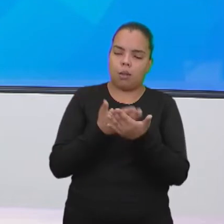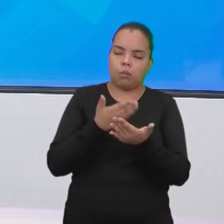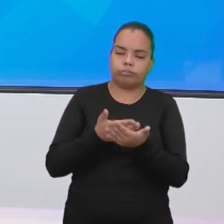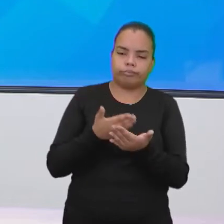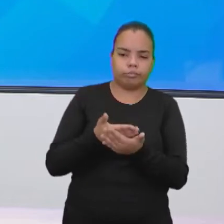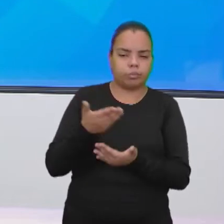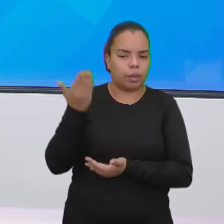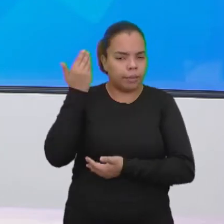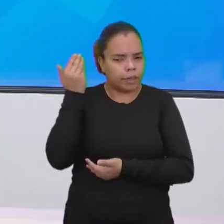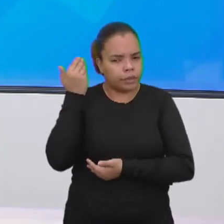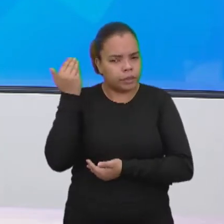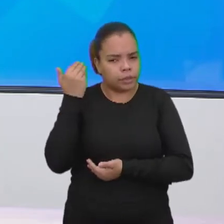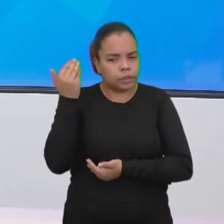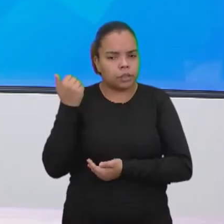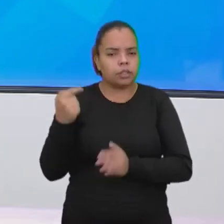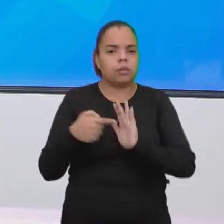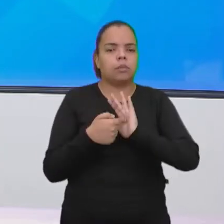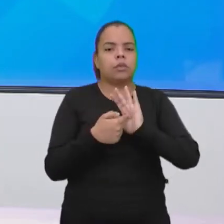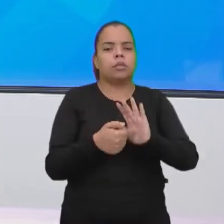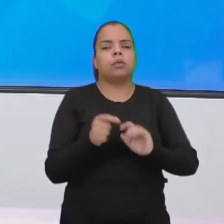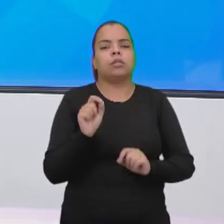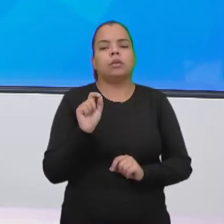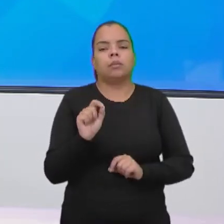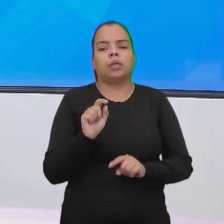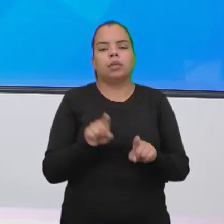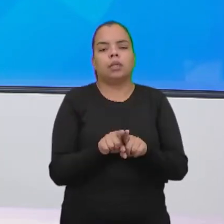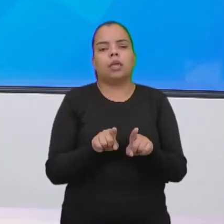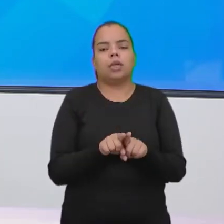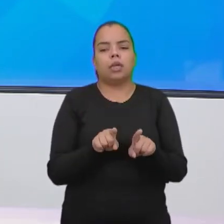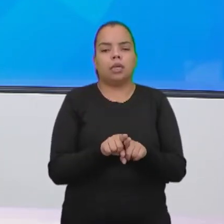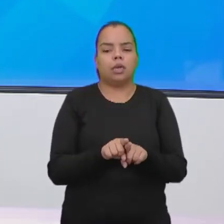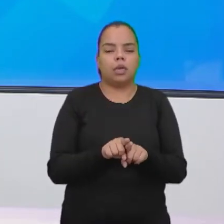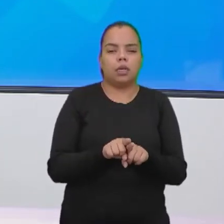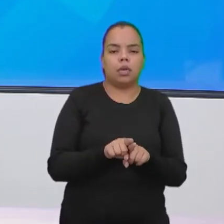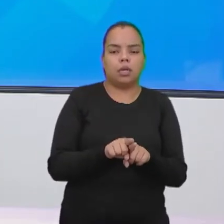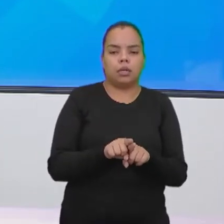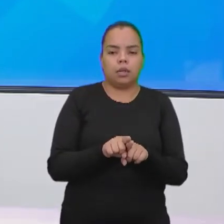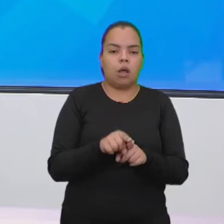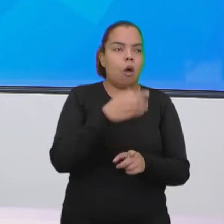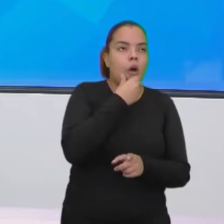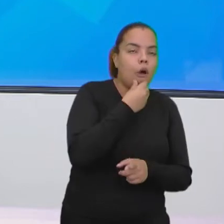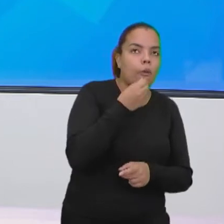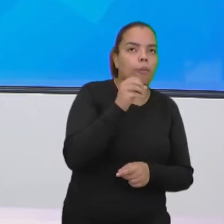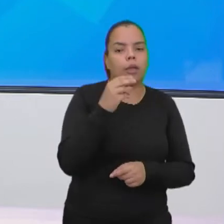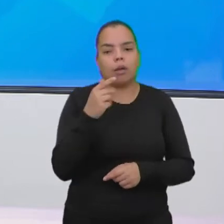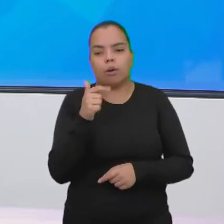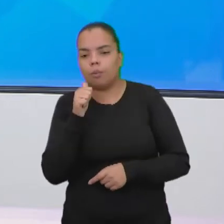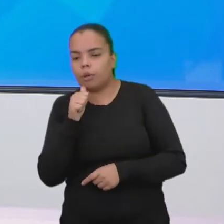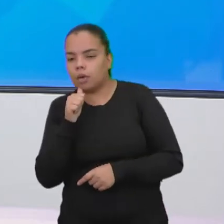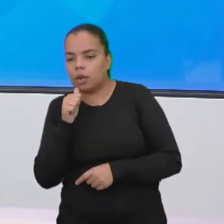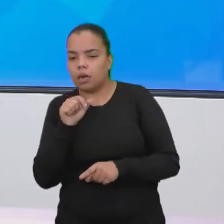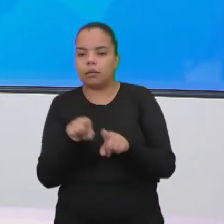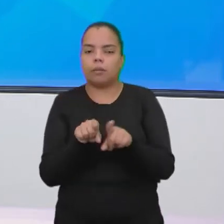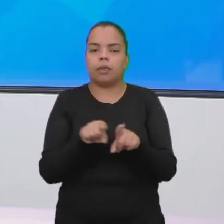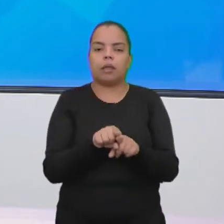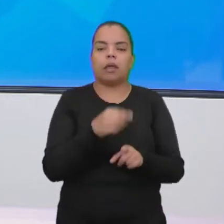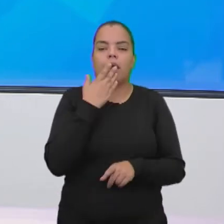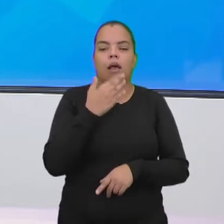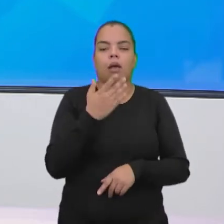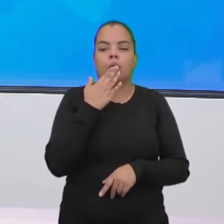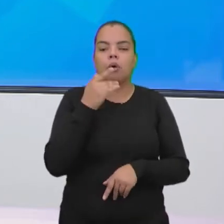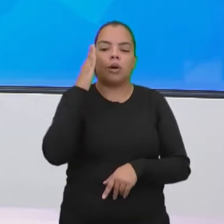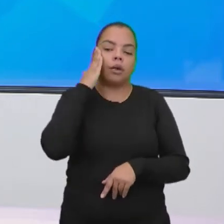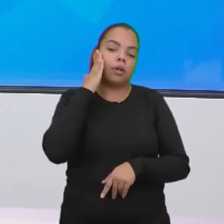são tratadas. Além do gênero, tem a questão aí da cor, né, então tem que também se colocar muito sobre